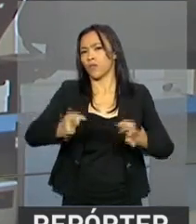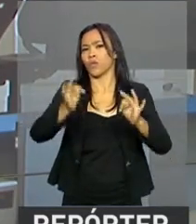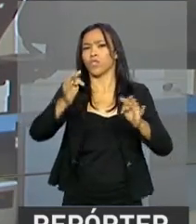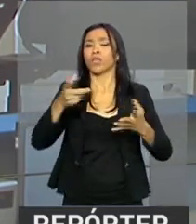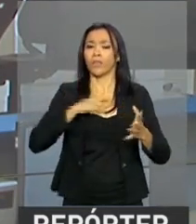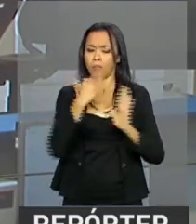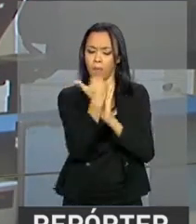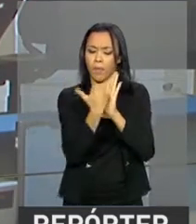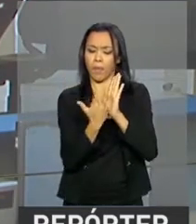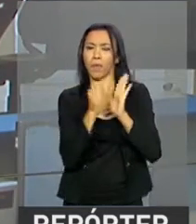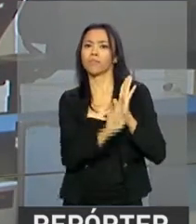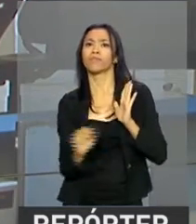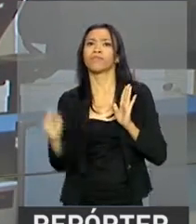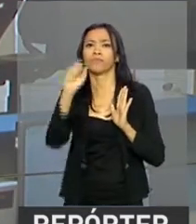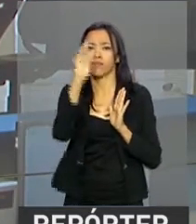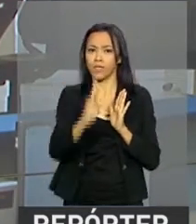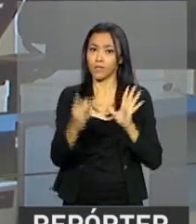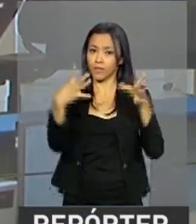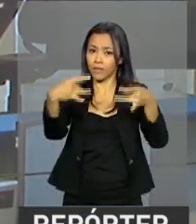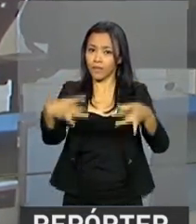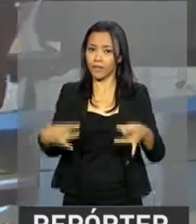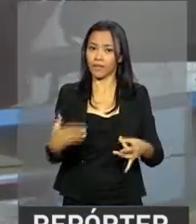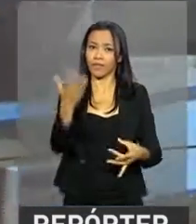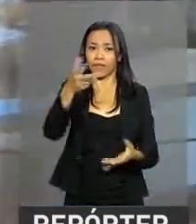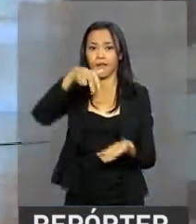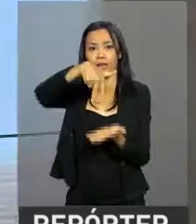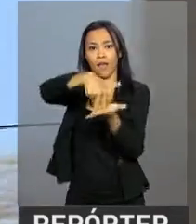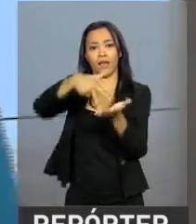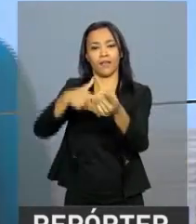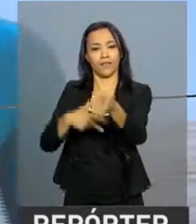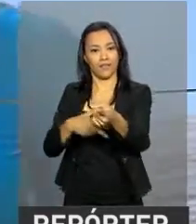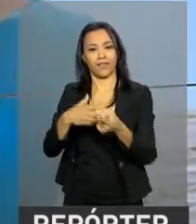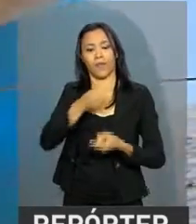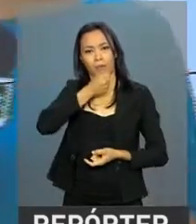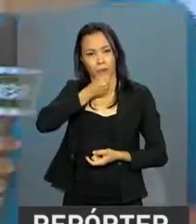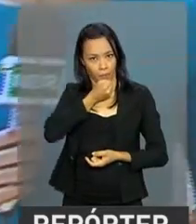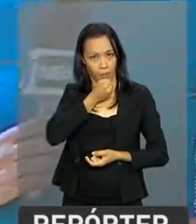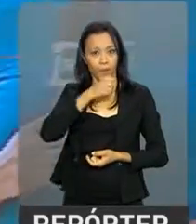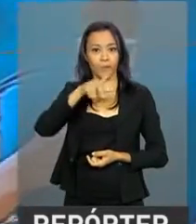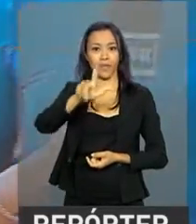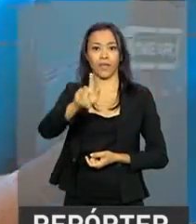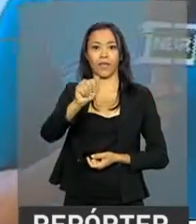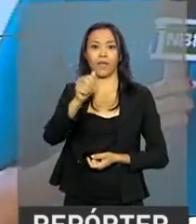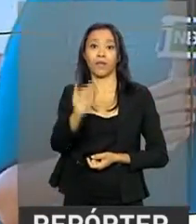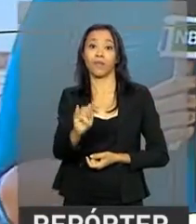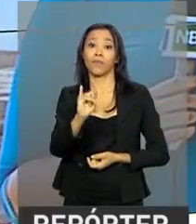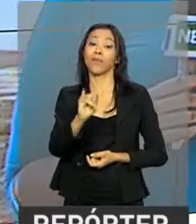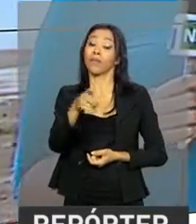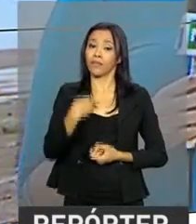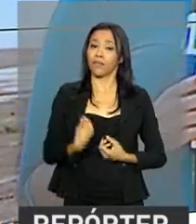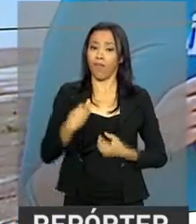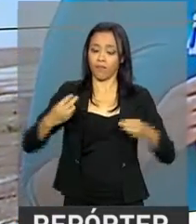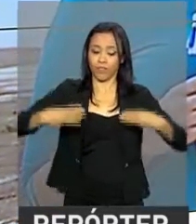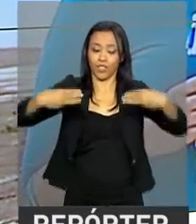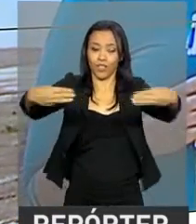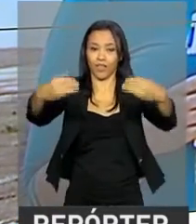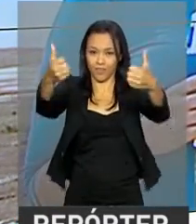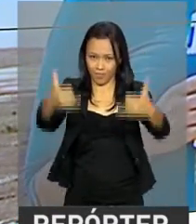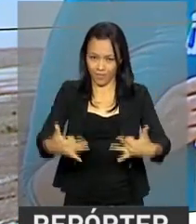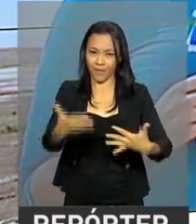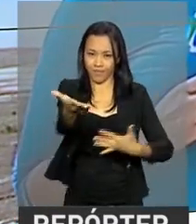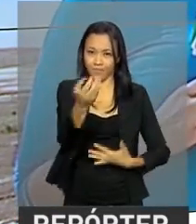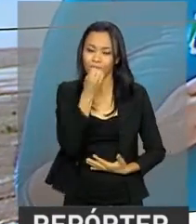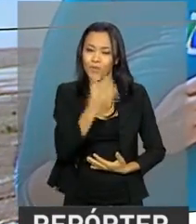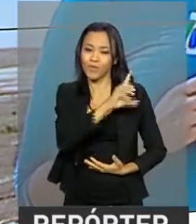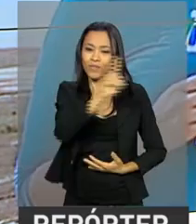país. Quem traz os detalhes para a gente ao vivo é a repórter Gabriela Noronha, que está lá no, na Esplanada dos Ministérios. Oi, Gabi, bom